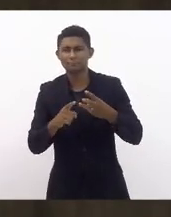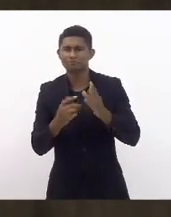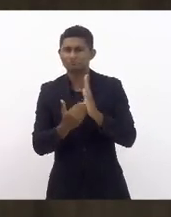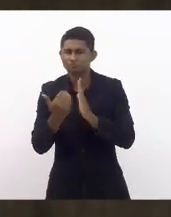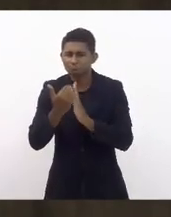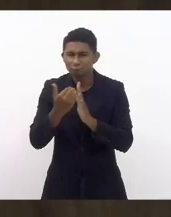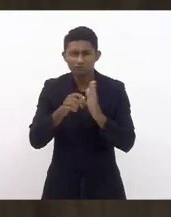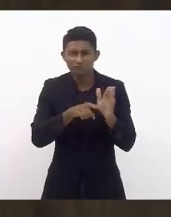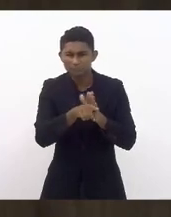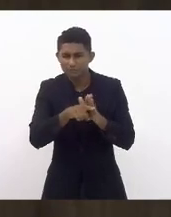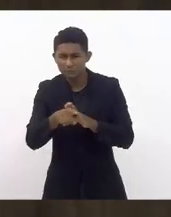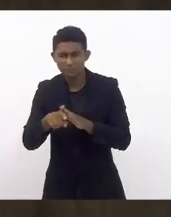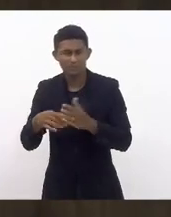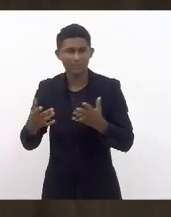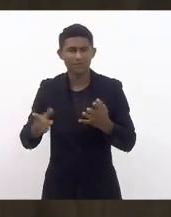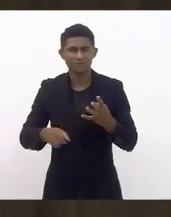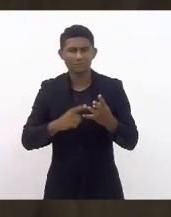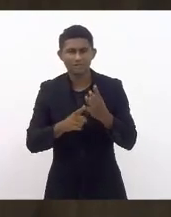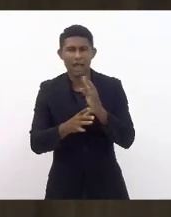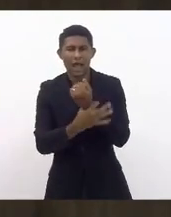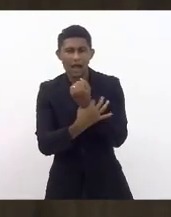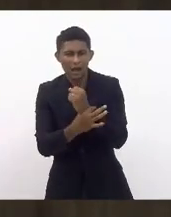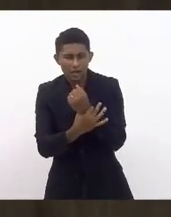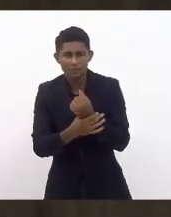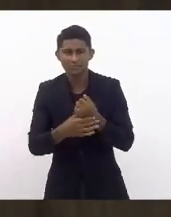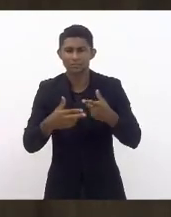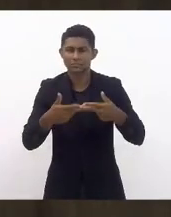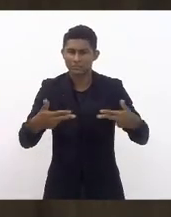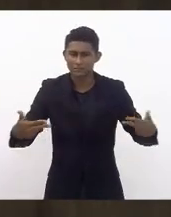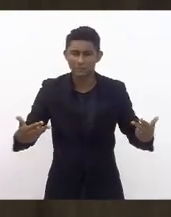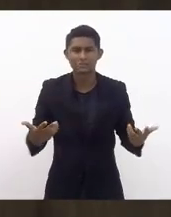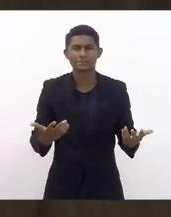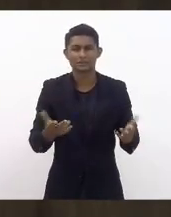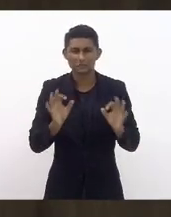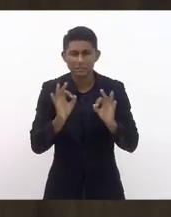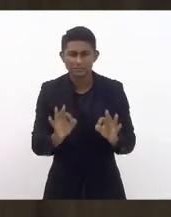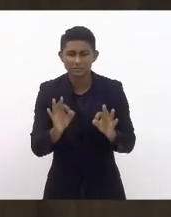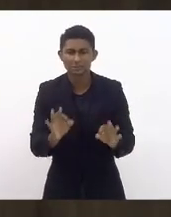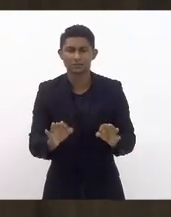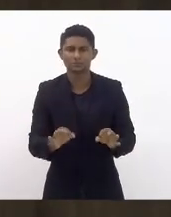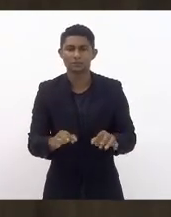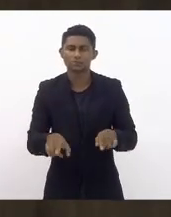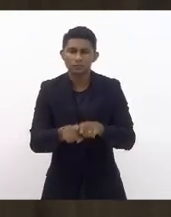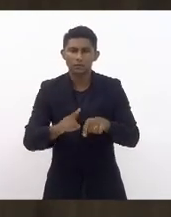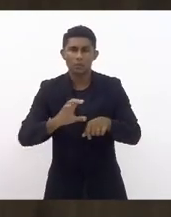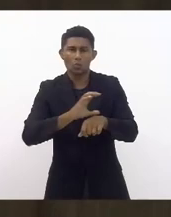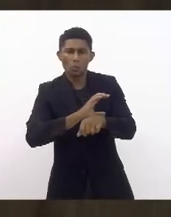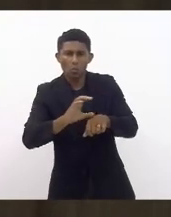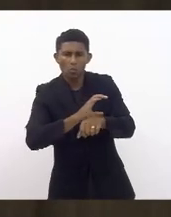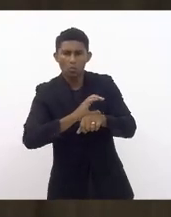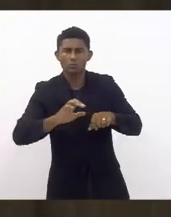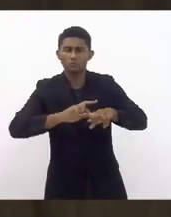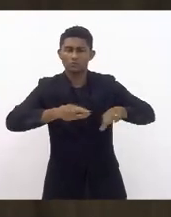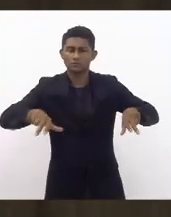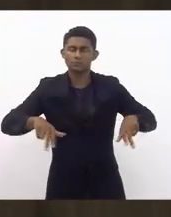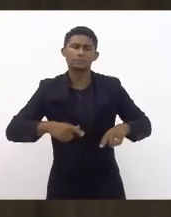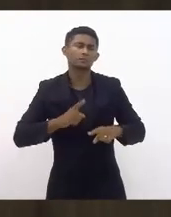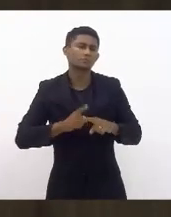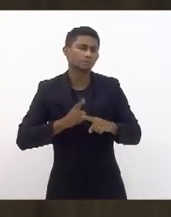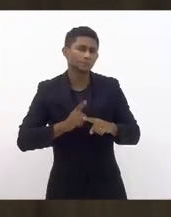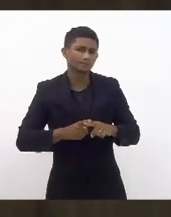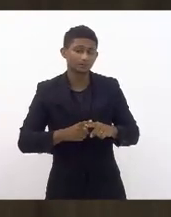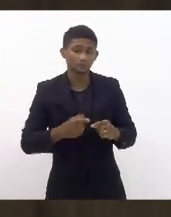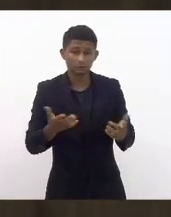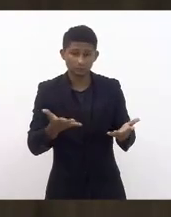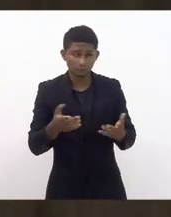com garantia de fazer, inclusive, vários cursos, Tia Ju, porque hoje